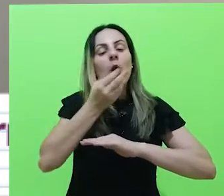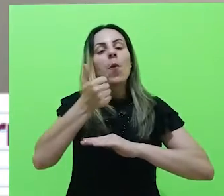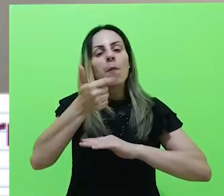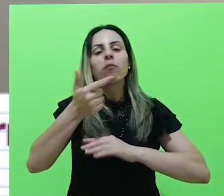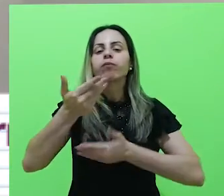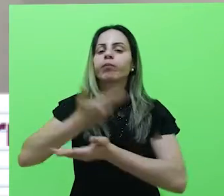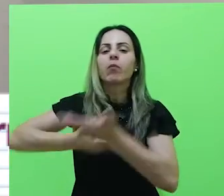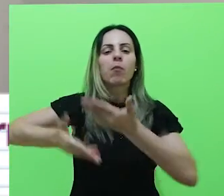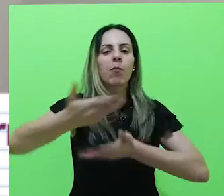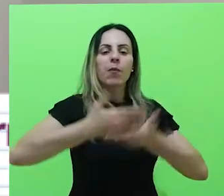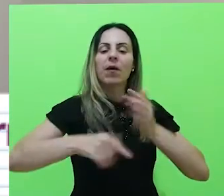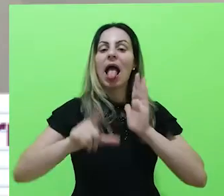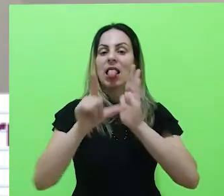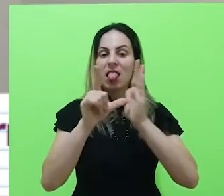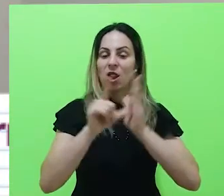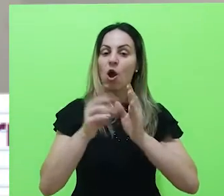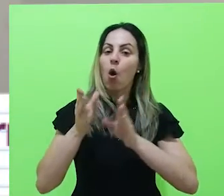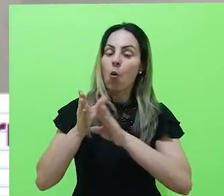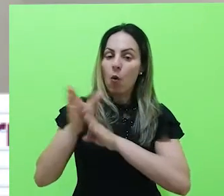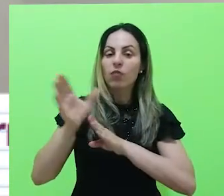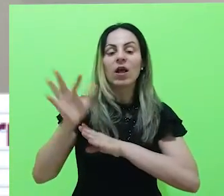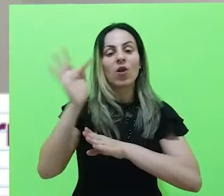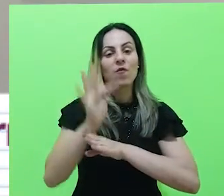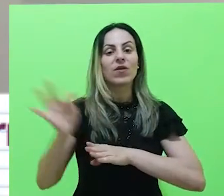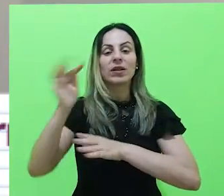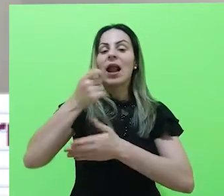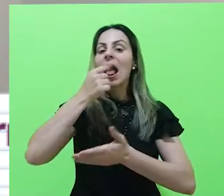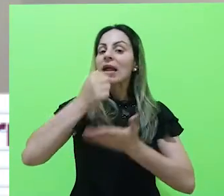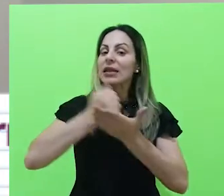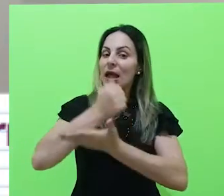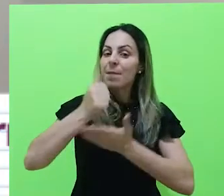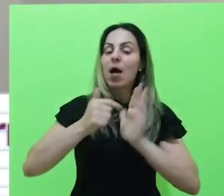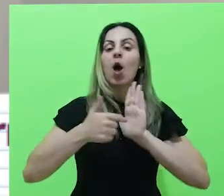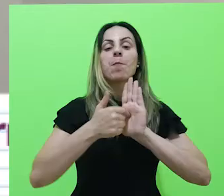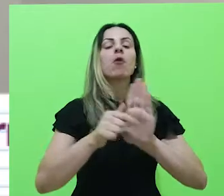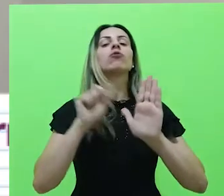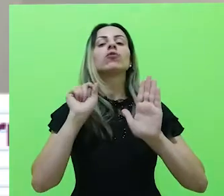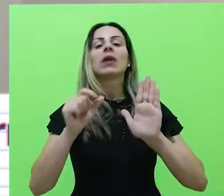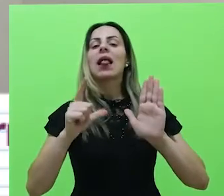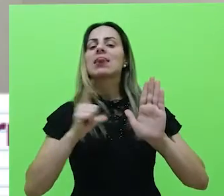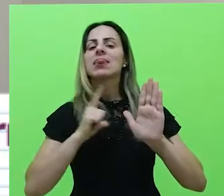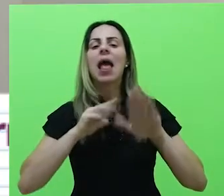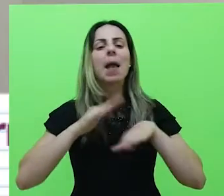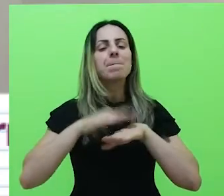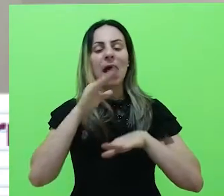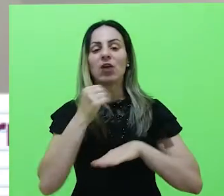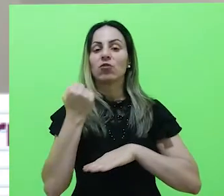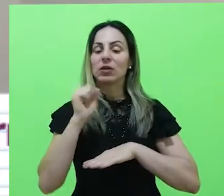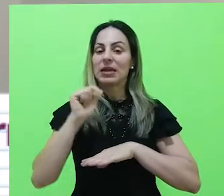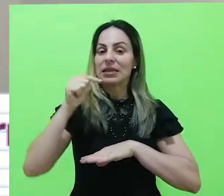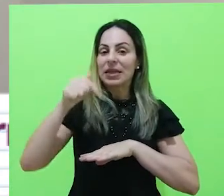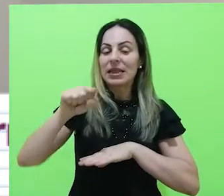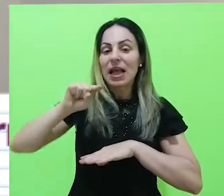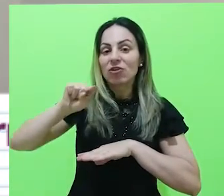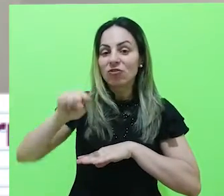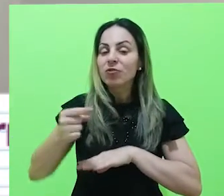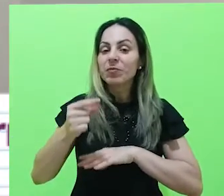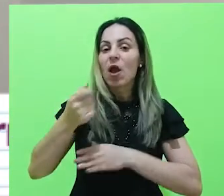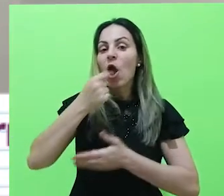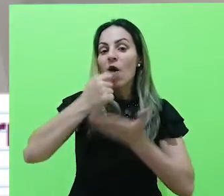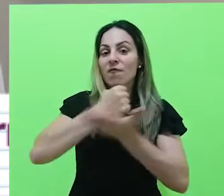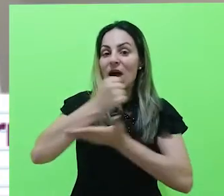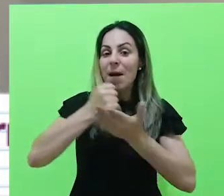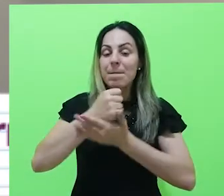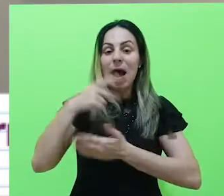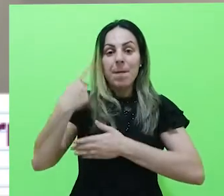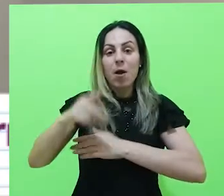da loja. O Conselho Federal de Farmácia aponta que existem mais de 87.700 farmácias no